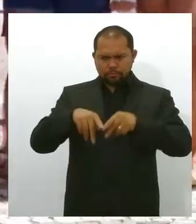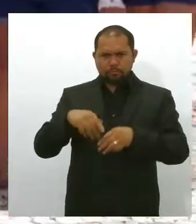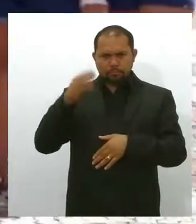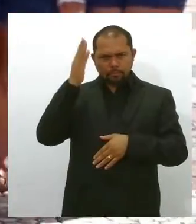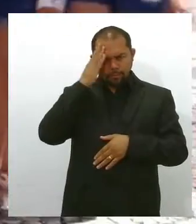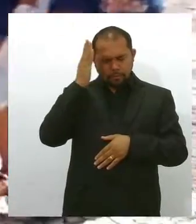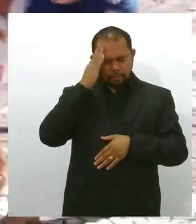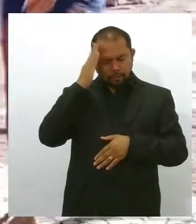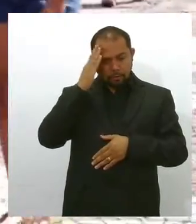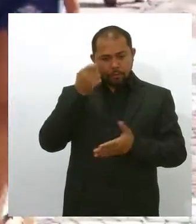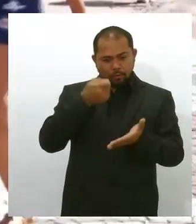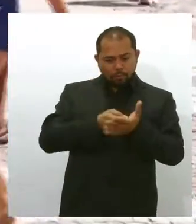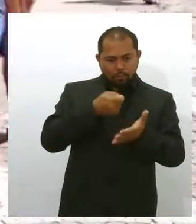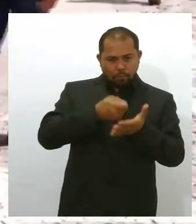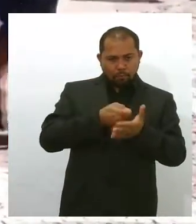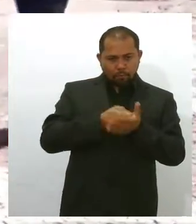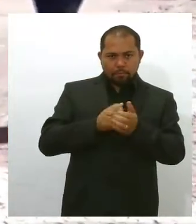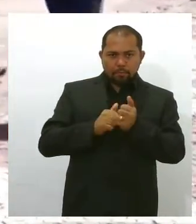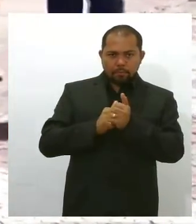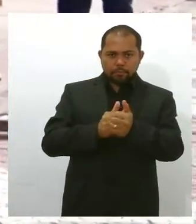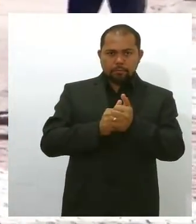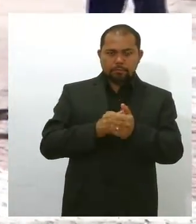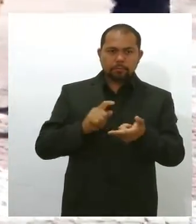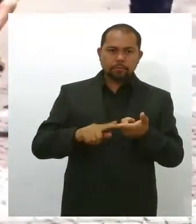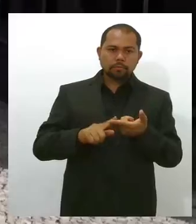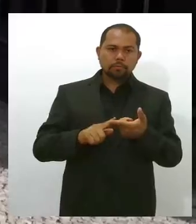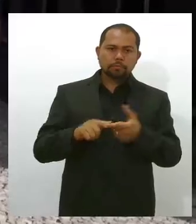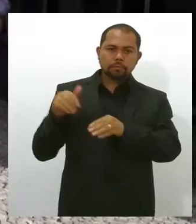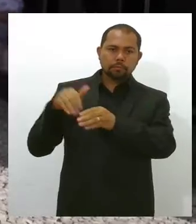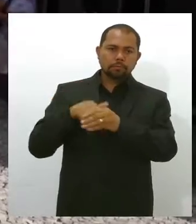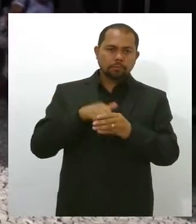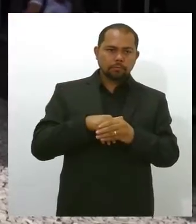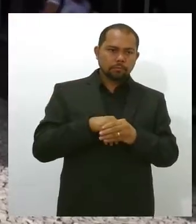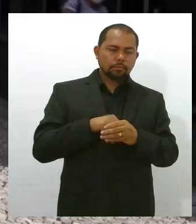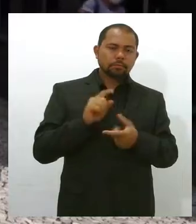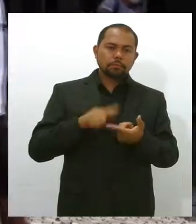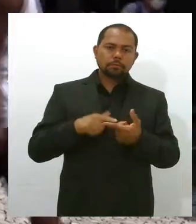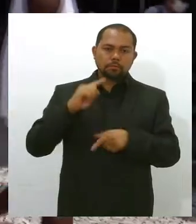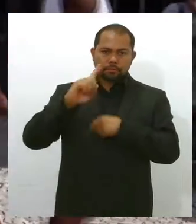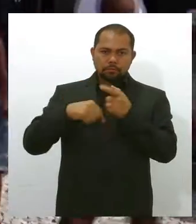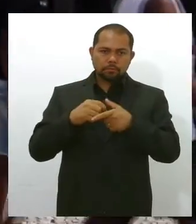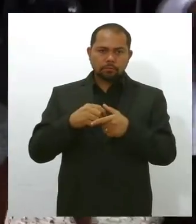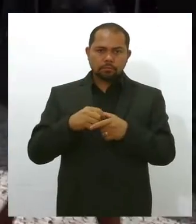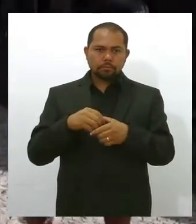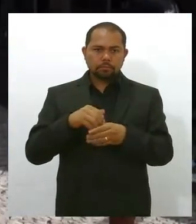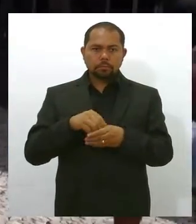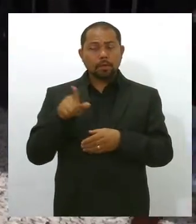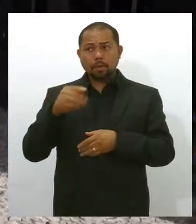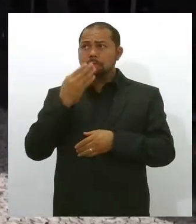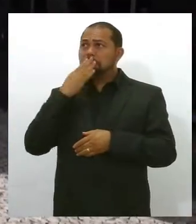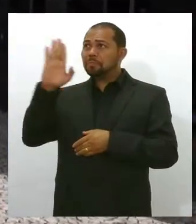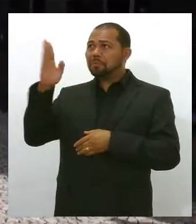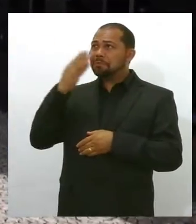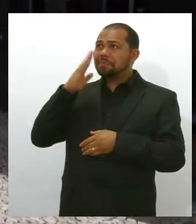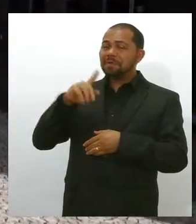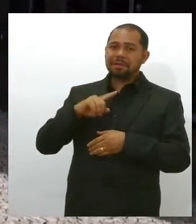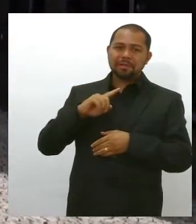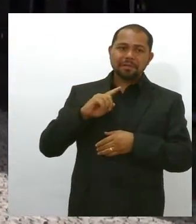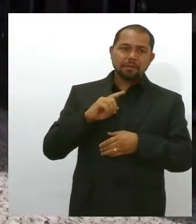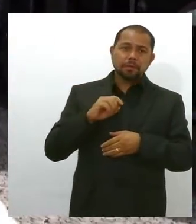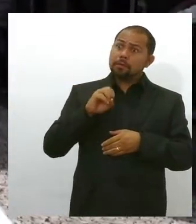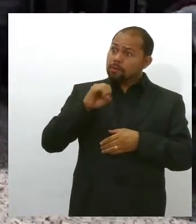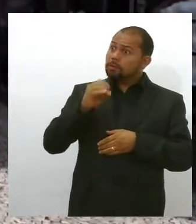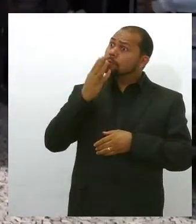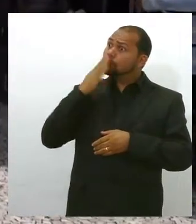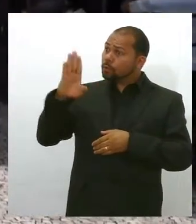e acompanhar os candidatos eleitos no pós eleições prometendo uma coisa e seus promete Ele tem que cumprir